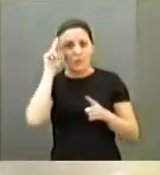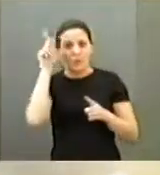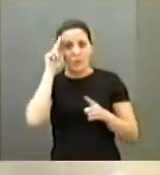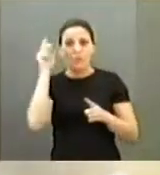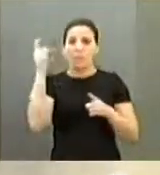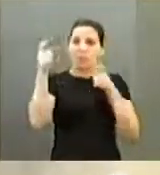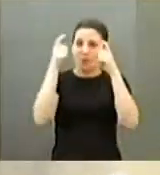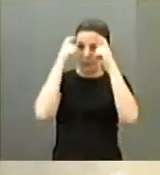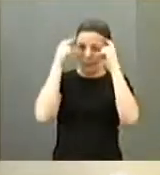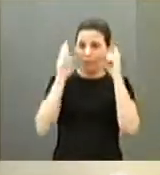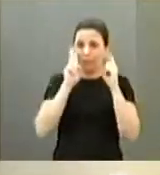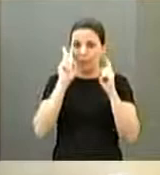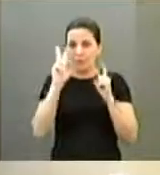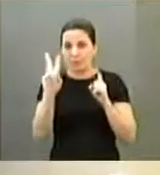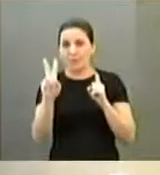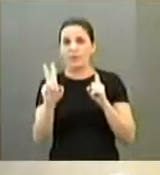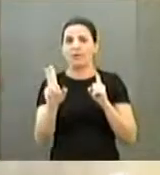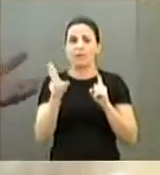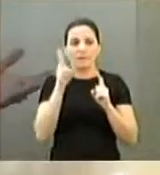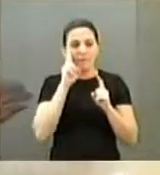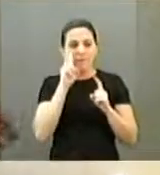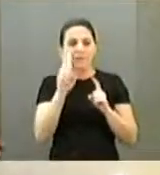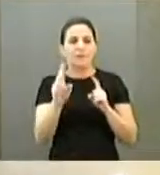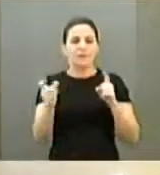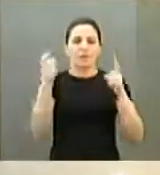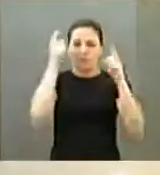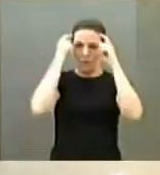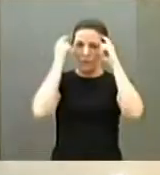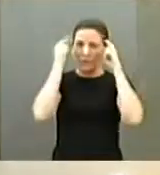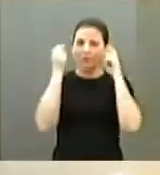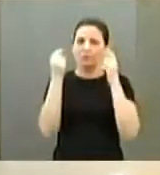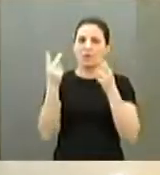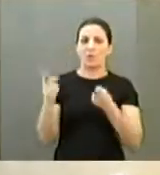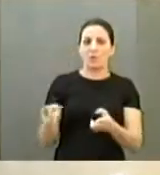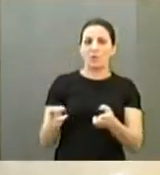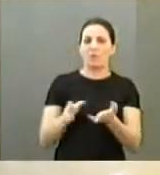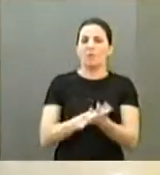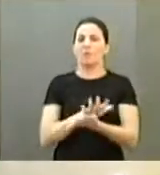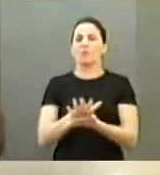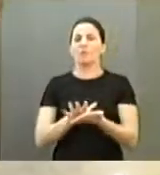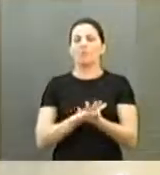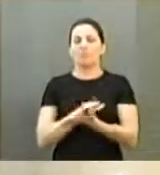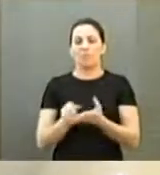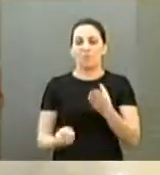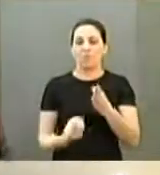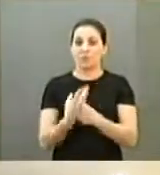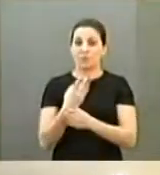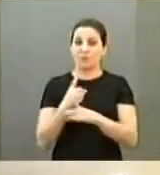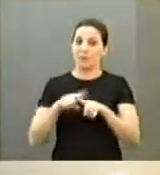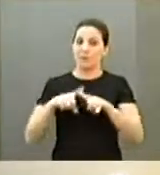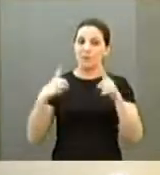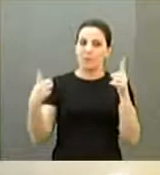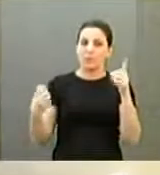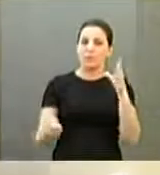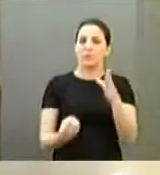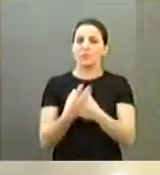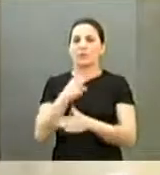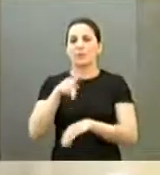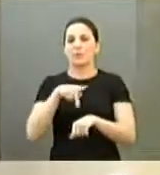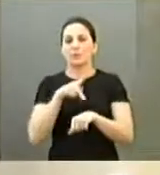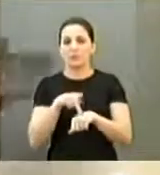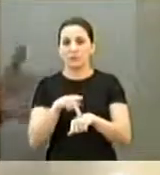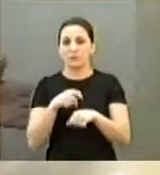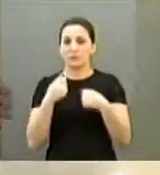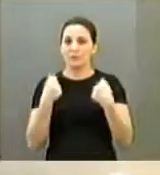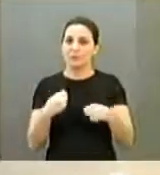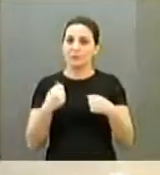assiste coisas, a gente assiste violência, como se não tivesse acontecendo nada no nosso país. E está acontecendo. A gente precisa